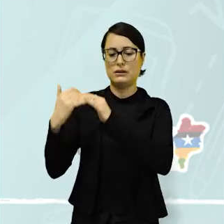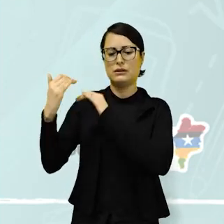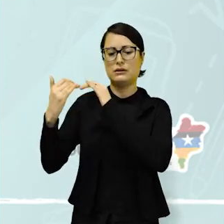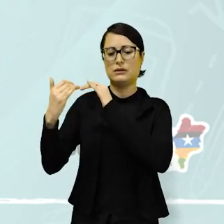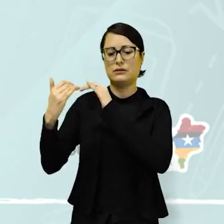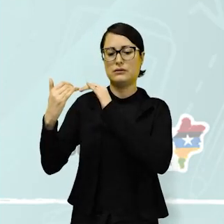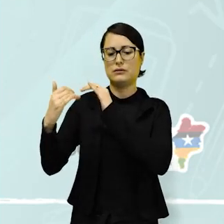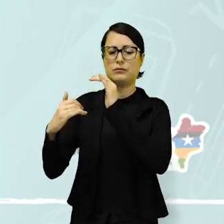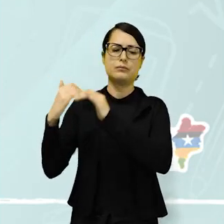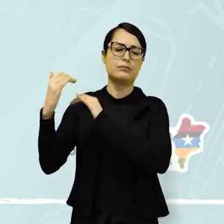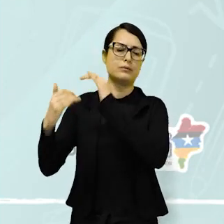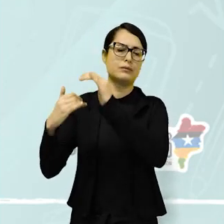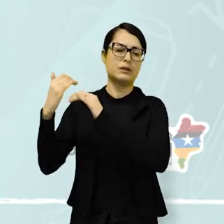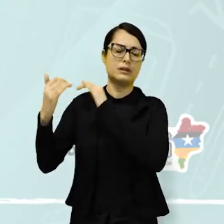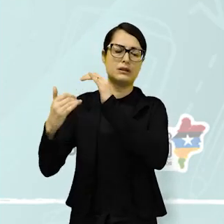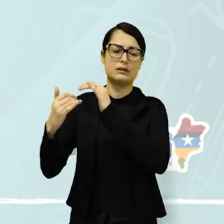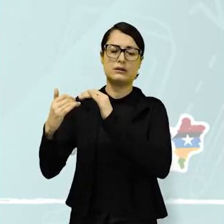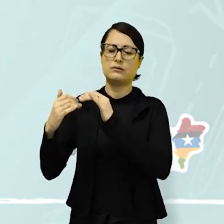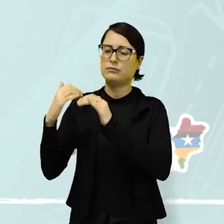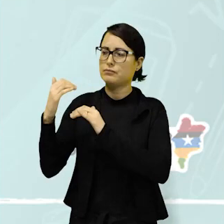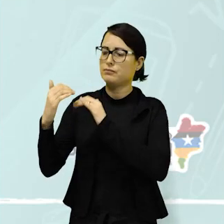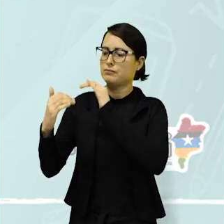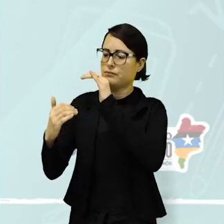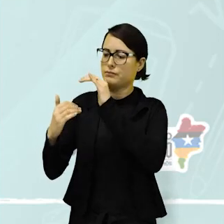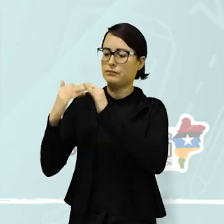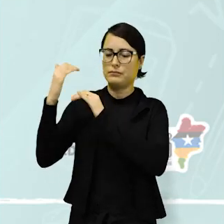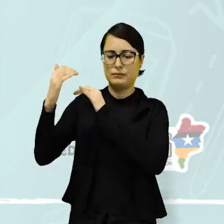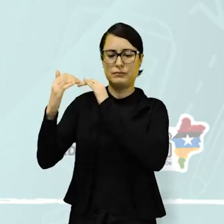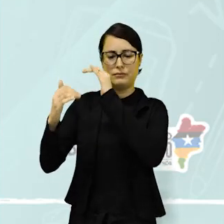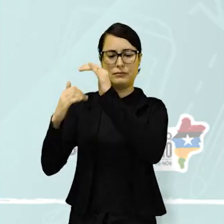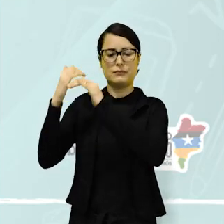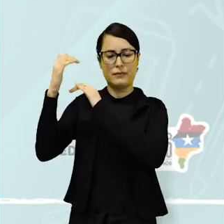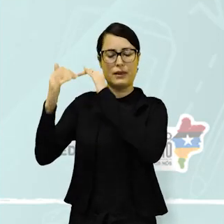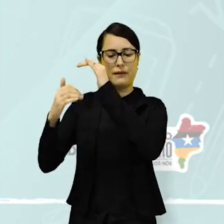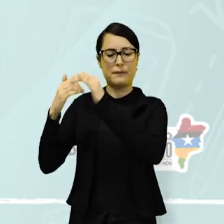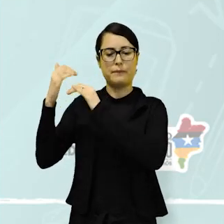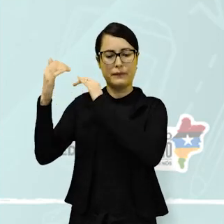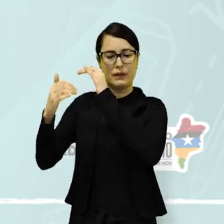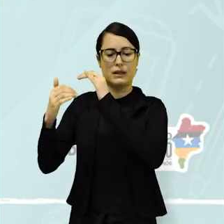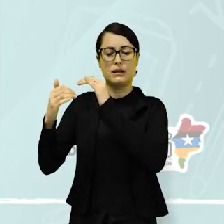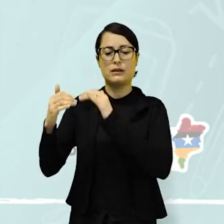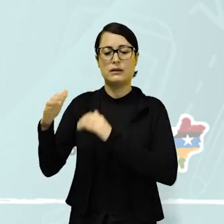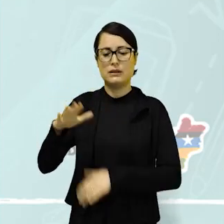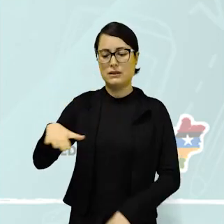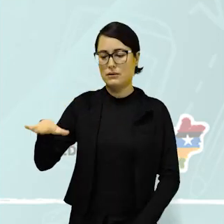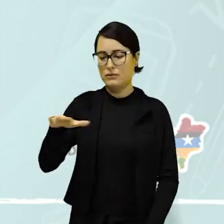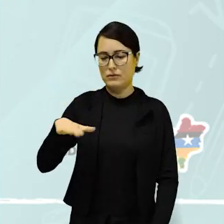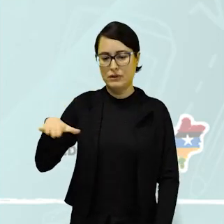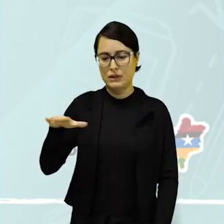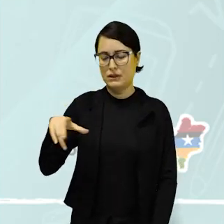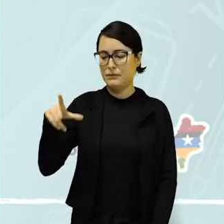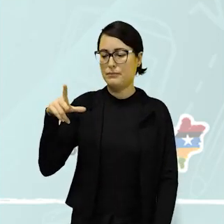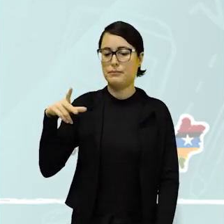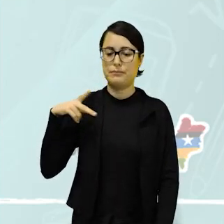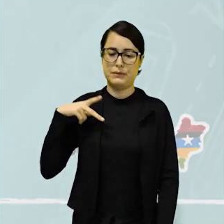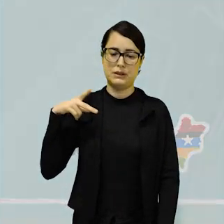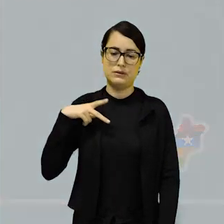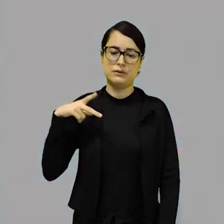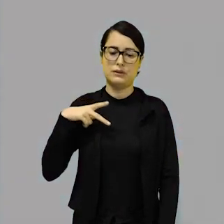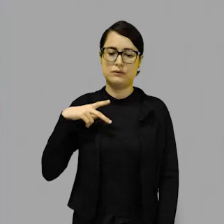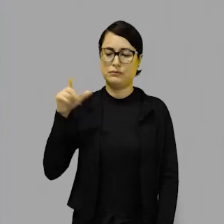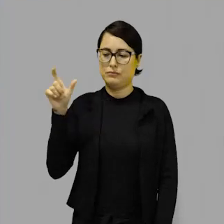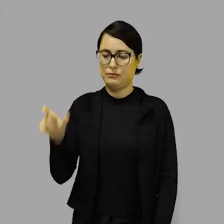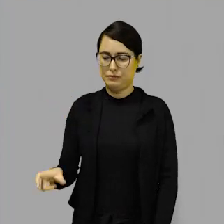coisa progressiva? Cada vez maior, cada vez mais desenvolvida da esfera do indivíduo,